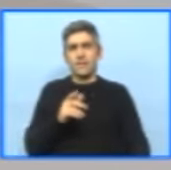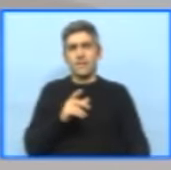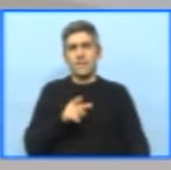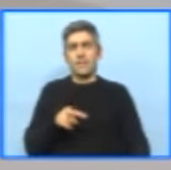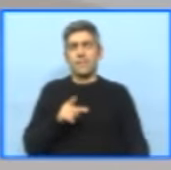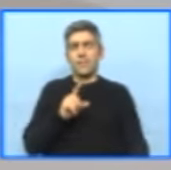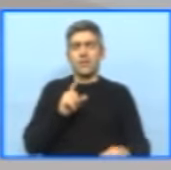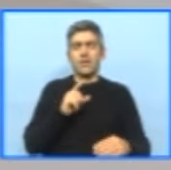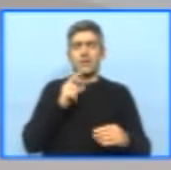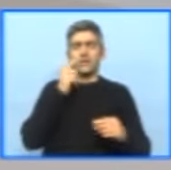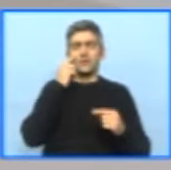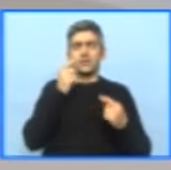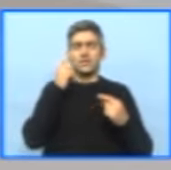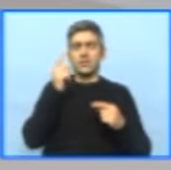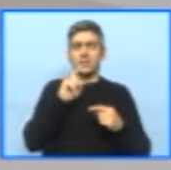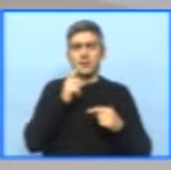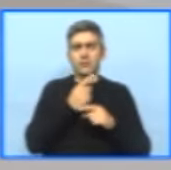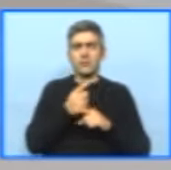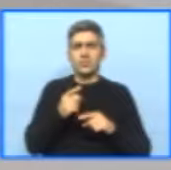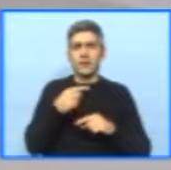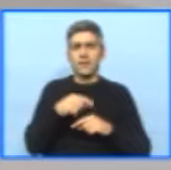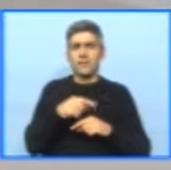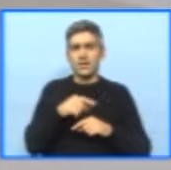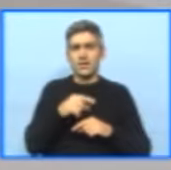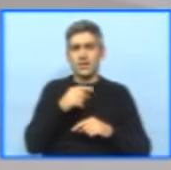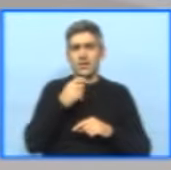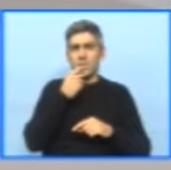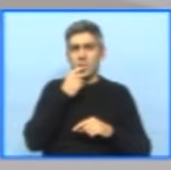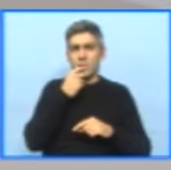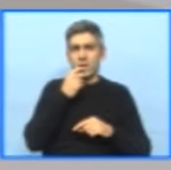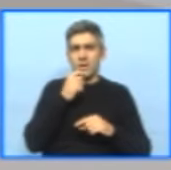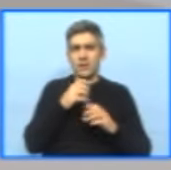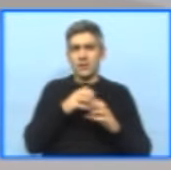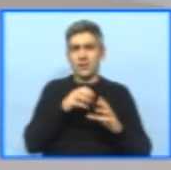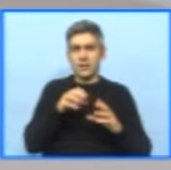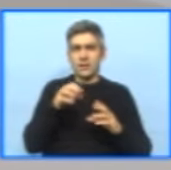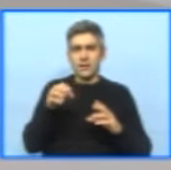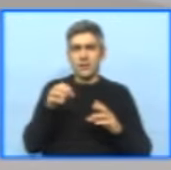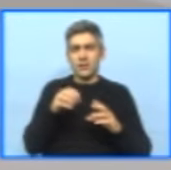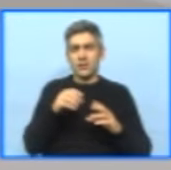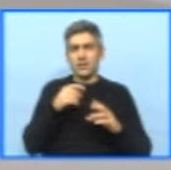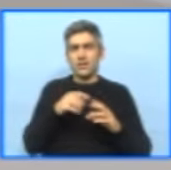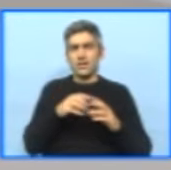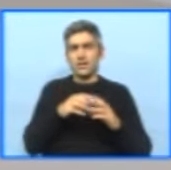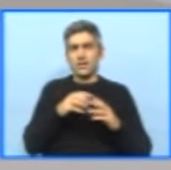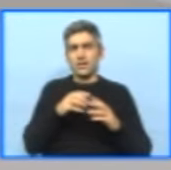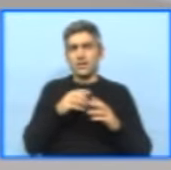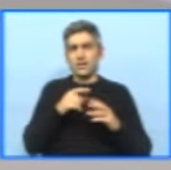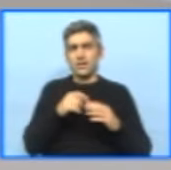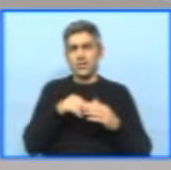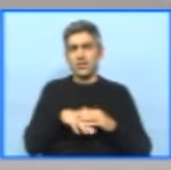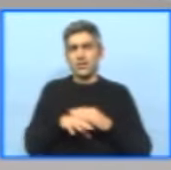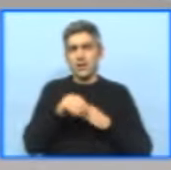fenómeno tão extraordinário, porque havia umas rochas porosas nestas regiões que reservavam água e,